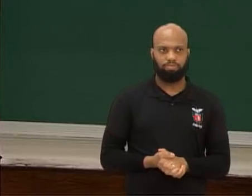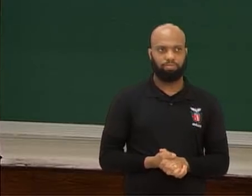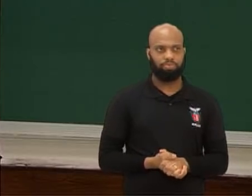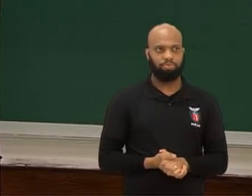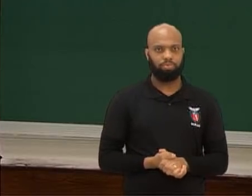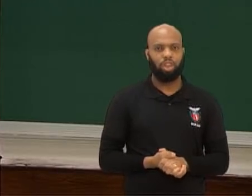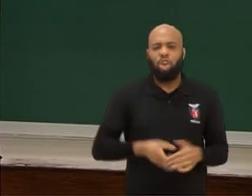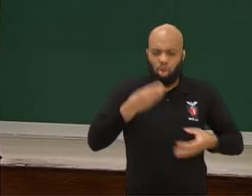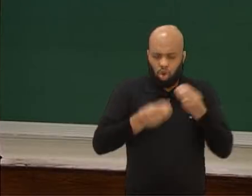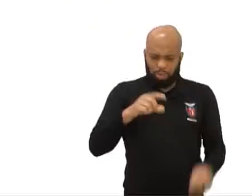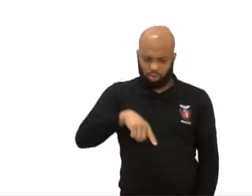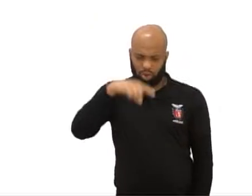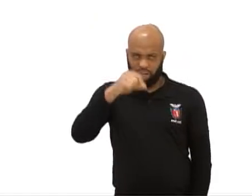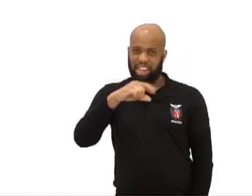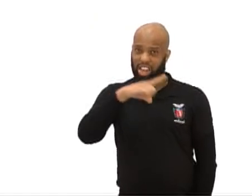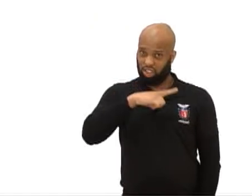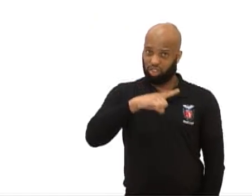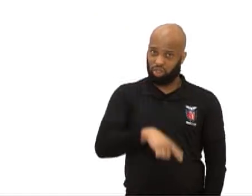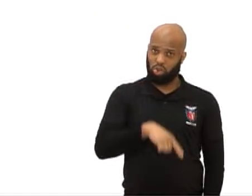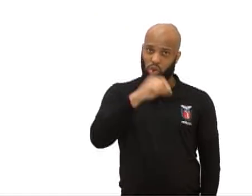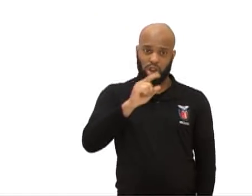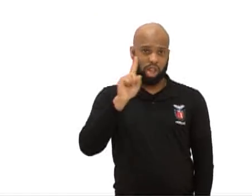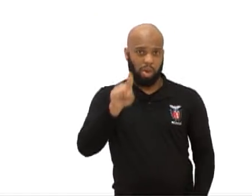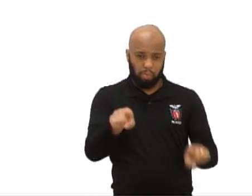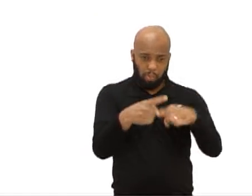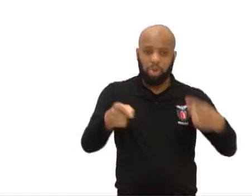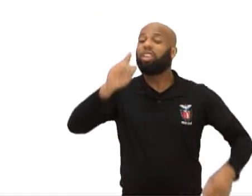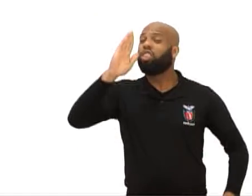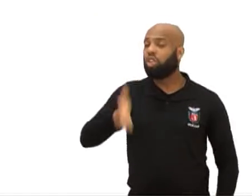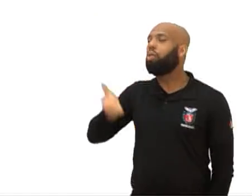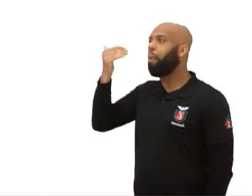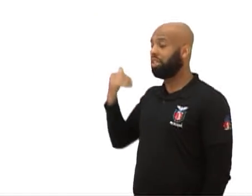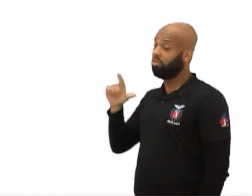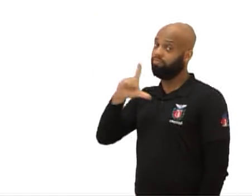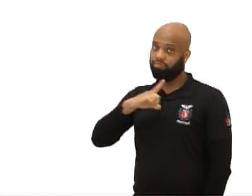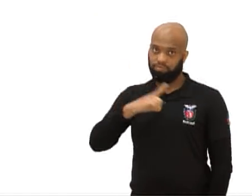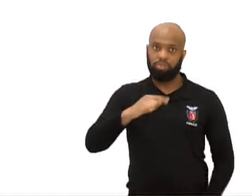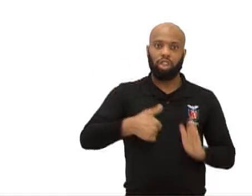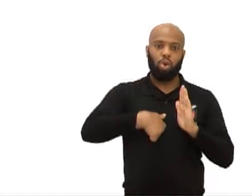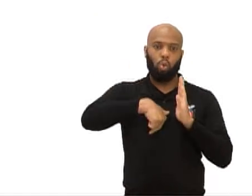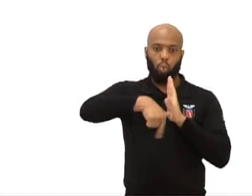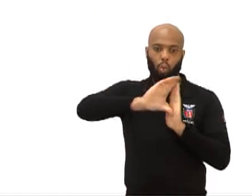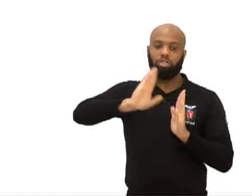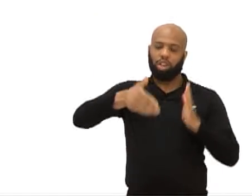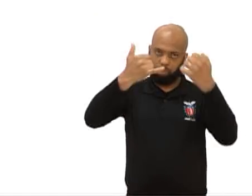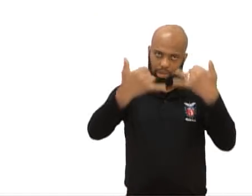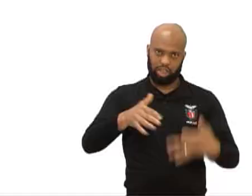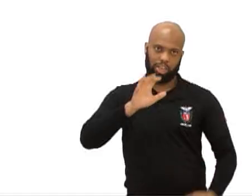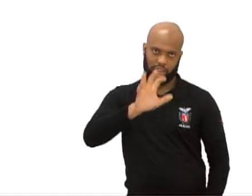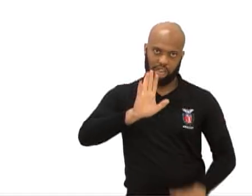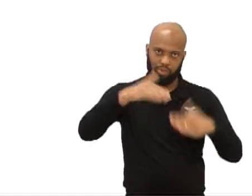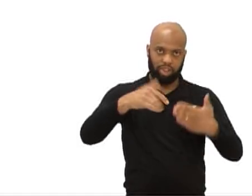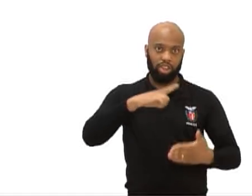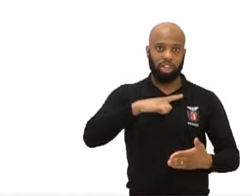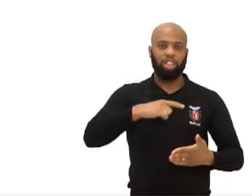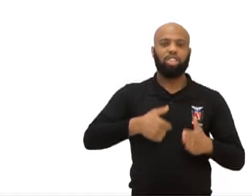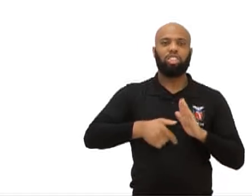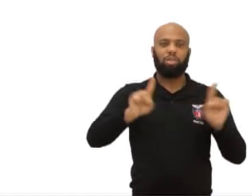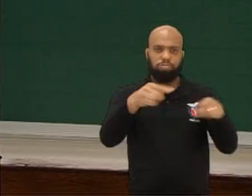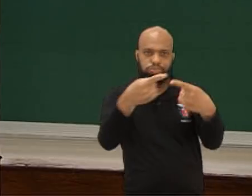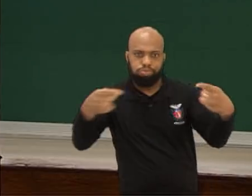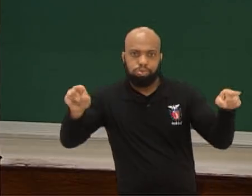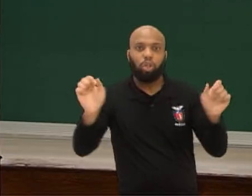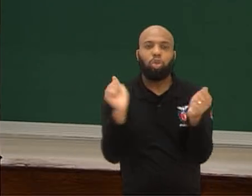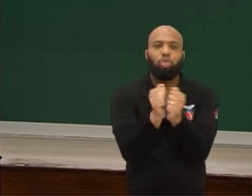Eram escolhidas peças musicais já existentes, é o que eu tinha acabado de comentar anteriormente. Então, as peças que eram tocadas